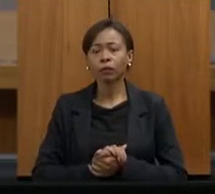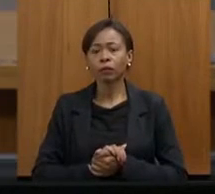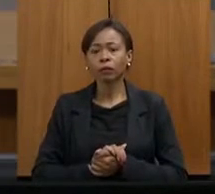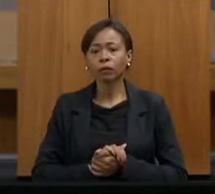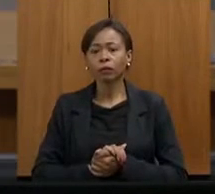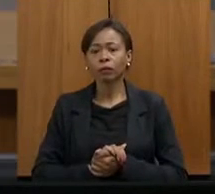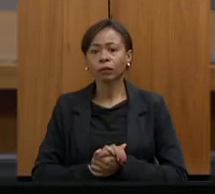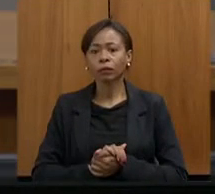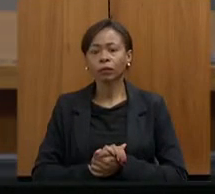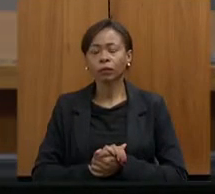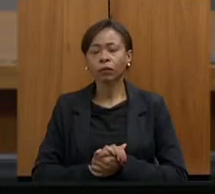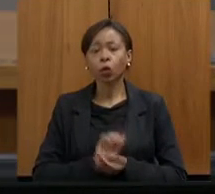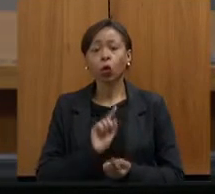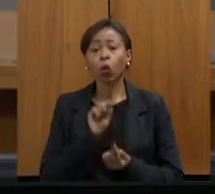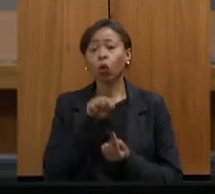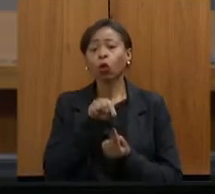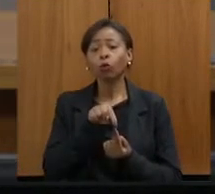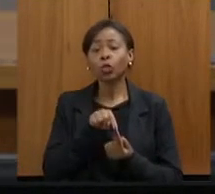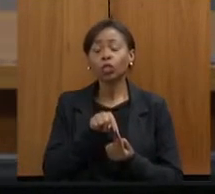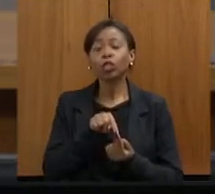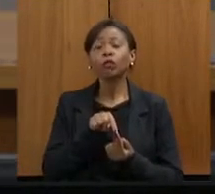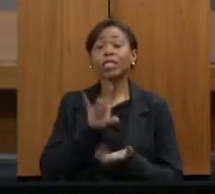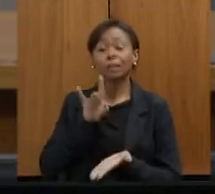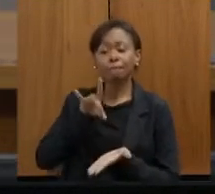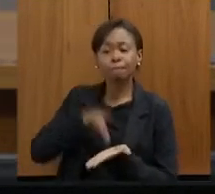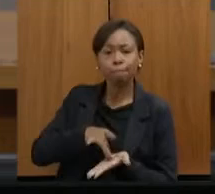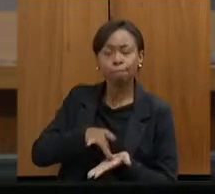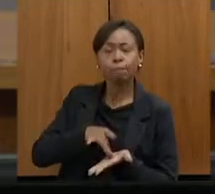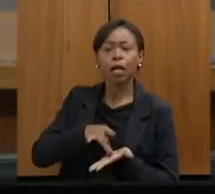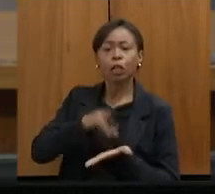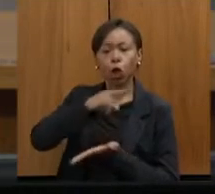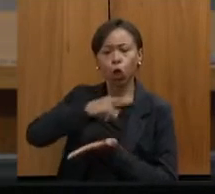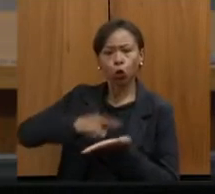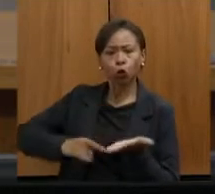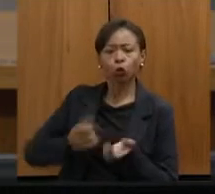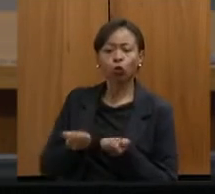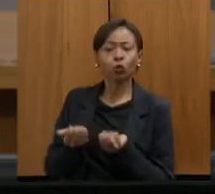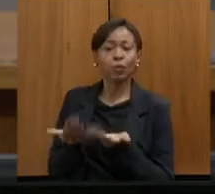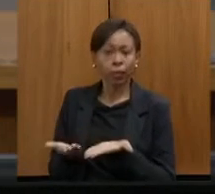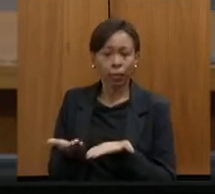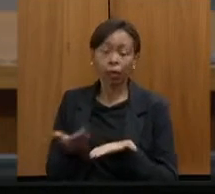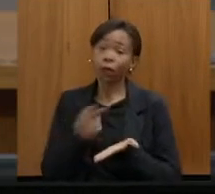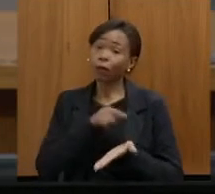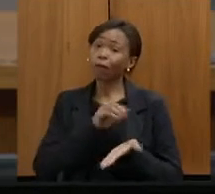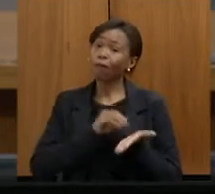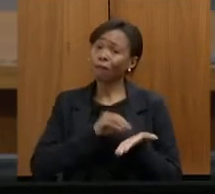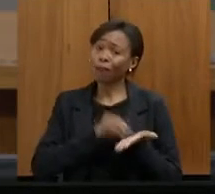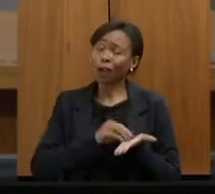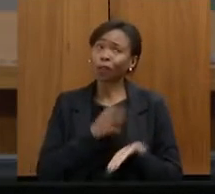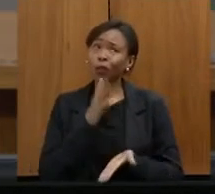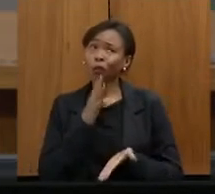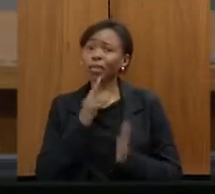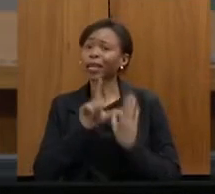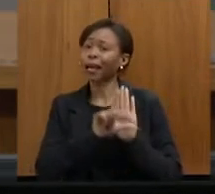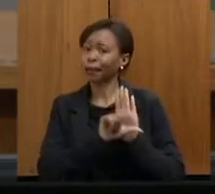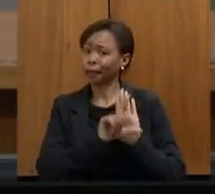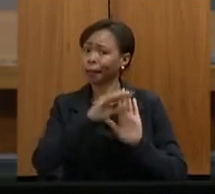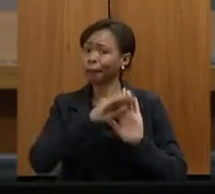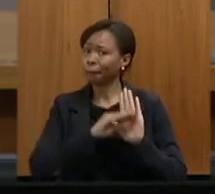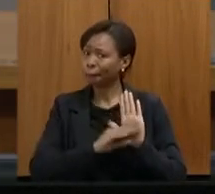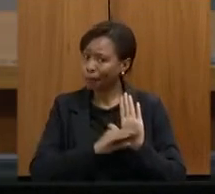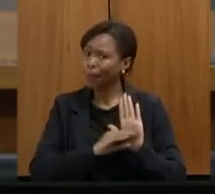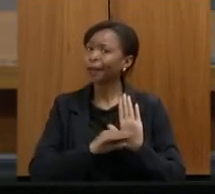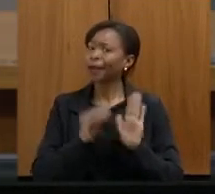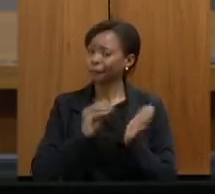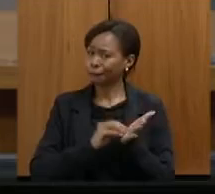para trazer essa legitimidade à população. Então, a falta de conhecimento legal acerca do tema também é muito importante, por parte da